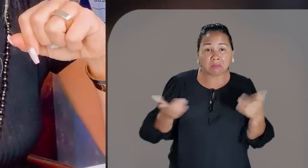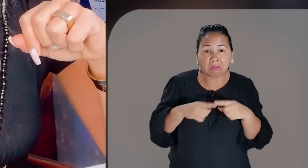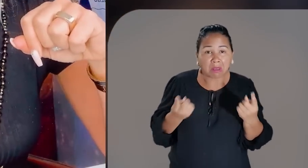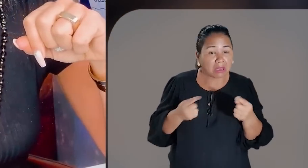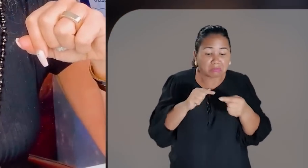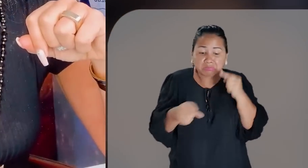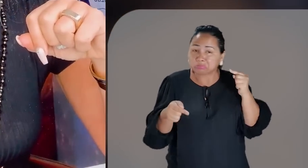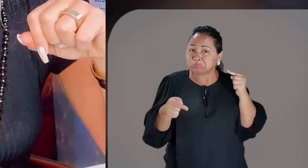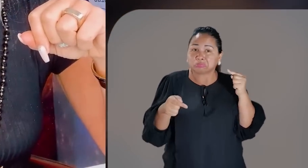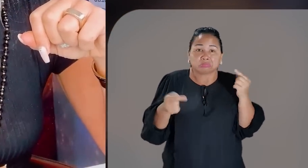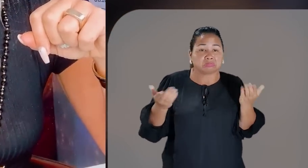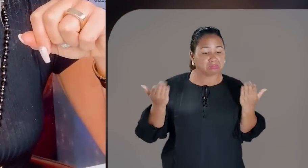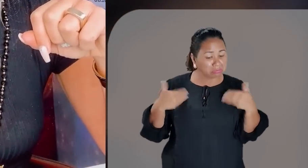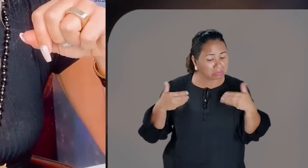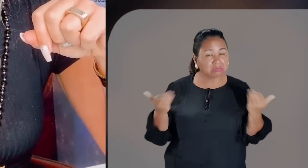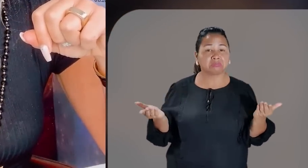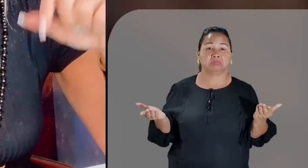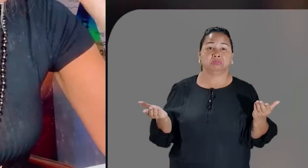pelo contrário.